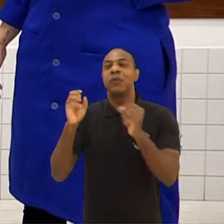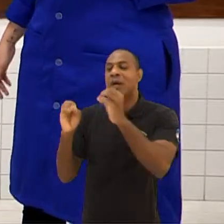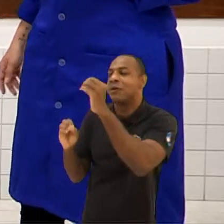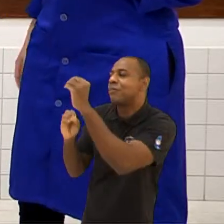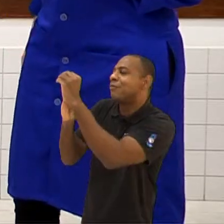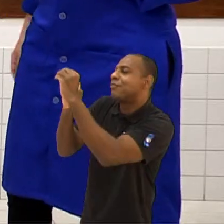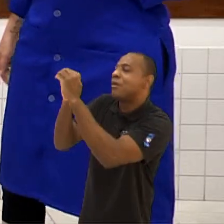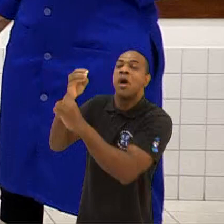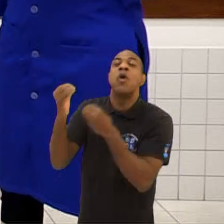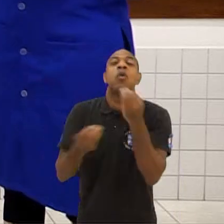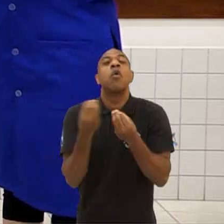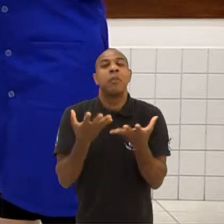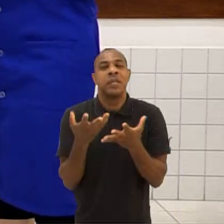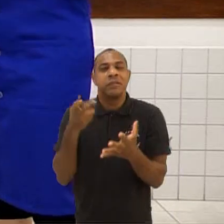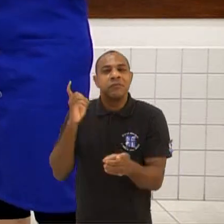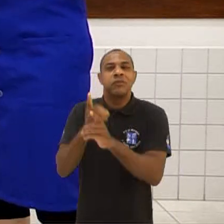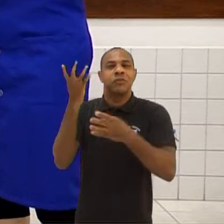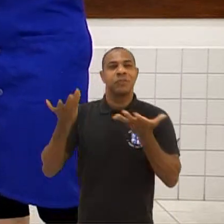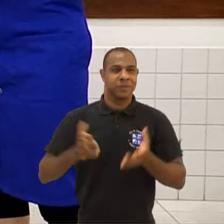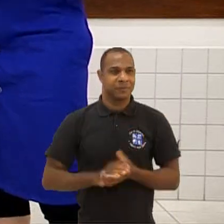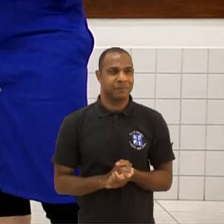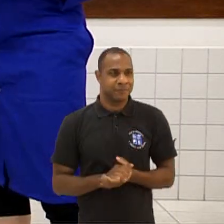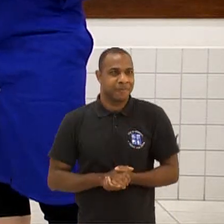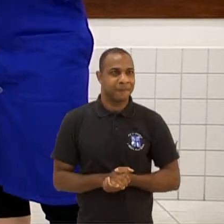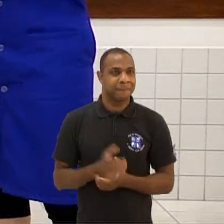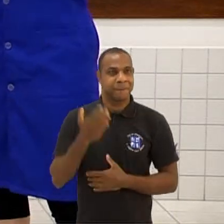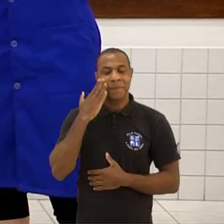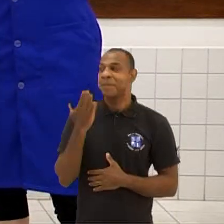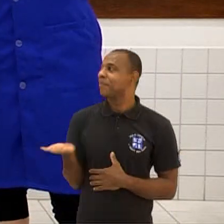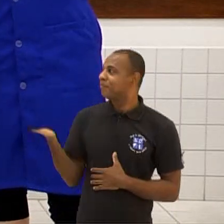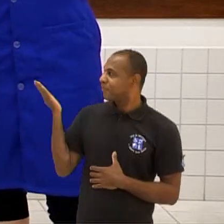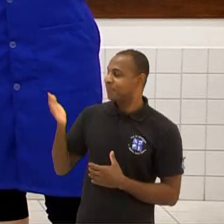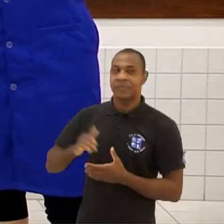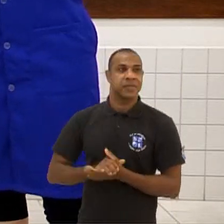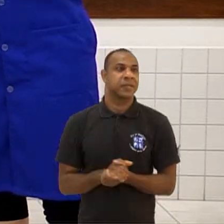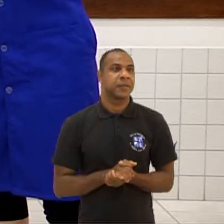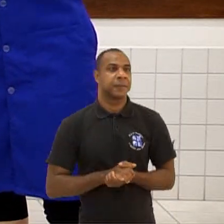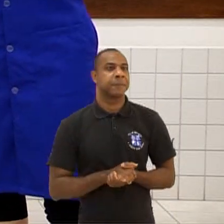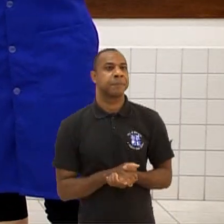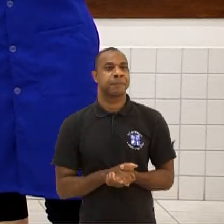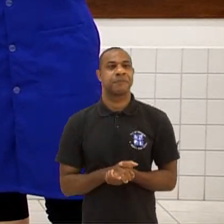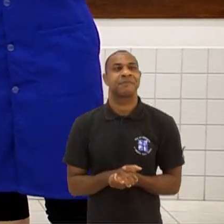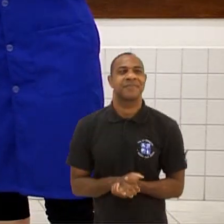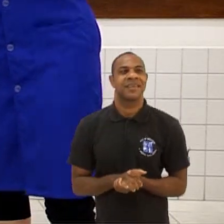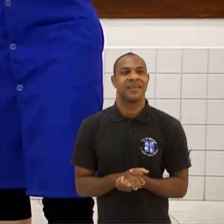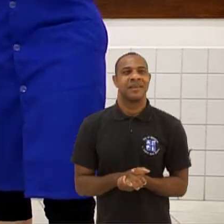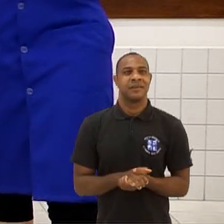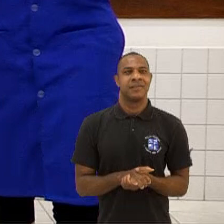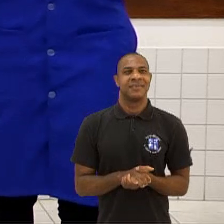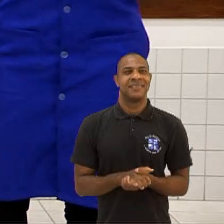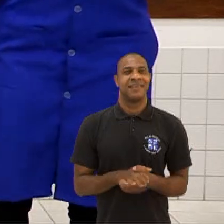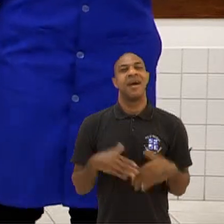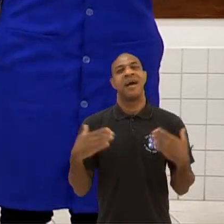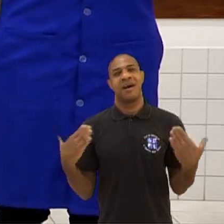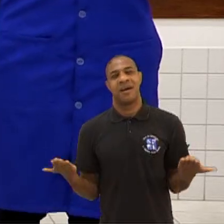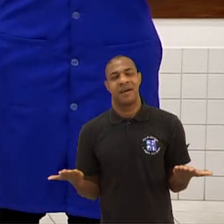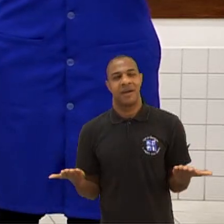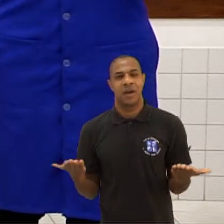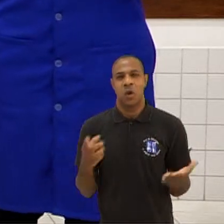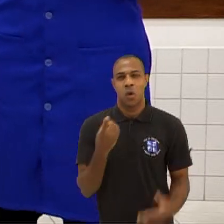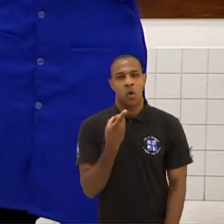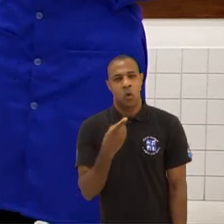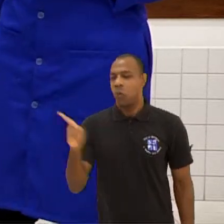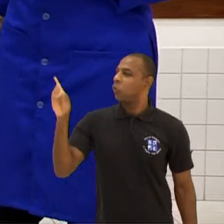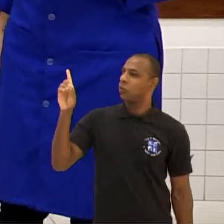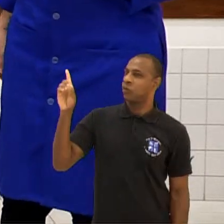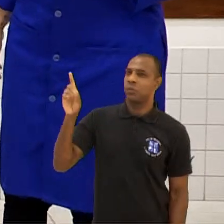algumas teorias, né, a respeito, mas temos o nosso último quiz aí. Poxa vida, tá